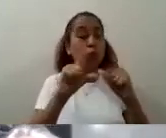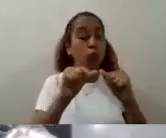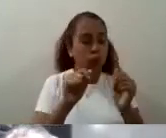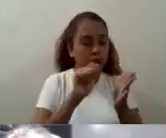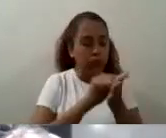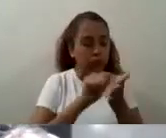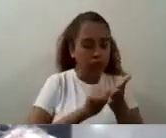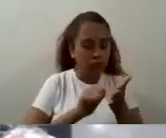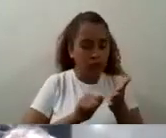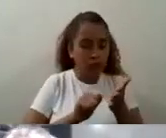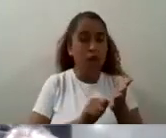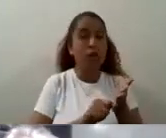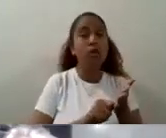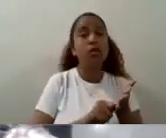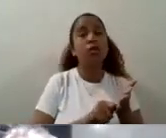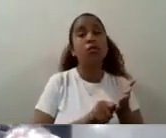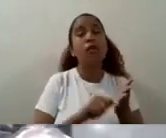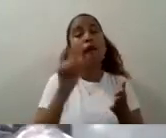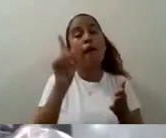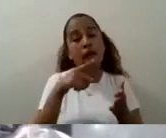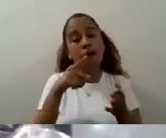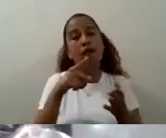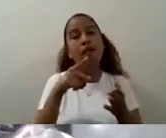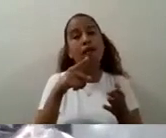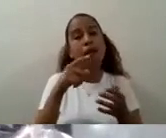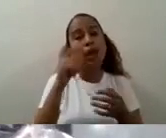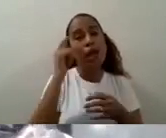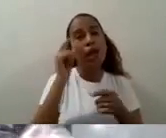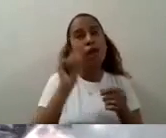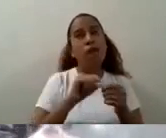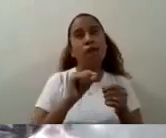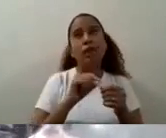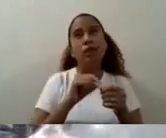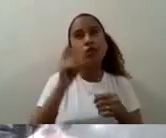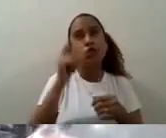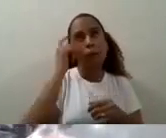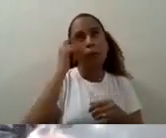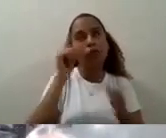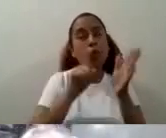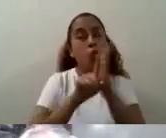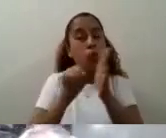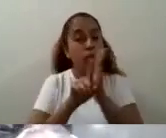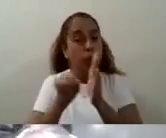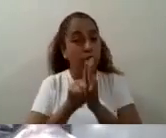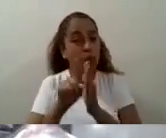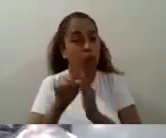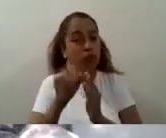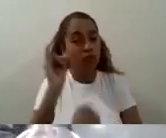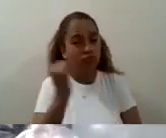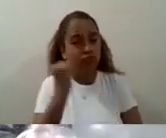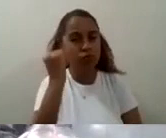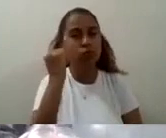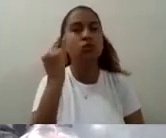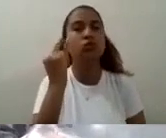gente poderia dizer, é feita em torno de algumas perguntas-chave que vão nos acompanhar ao longo de toda